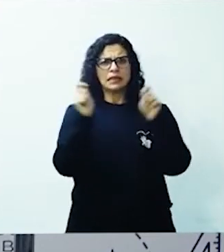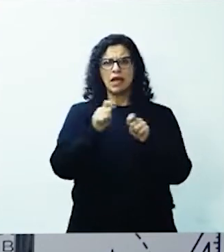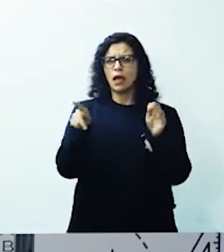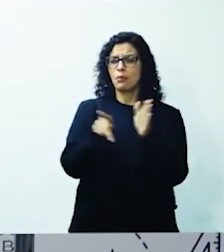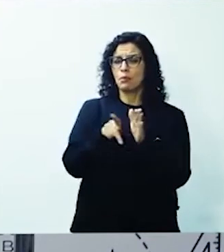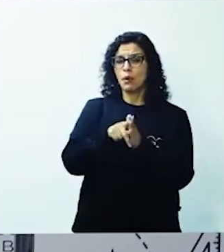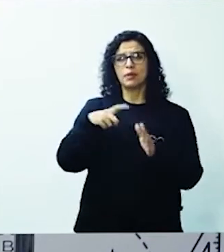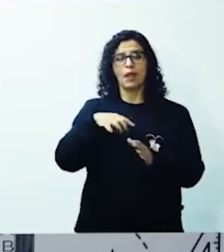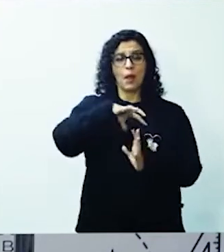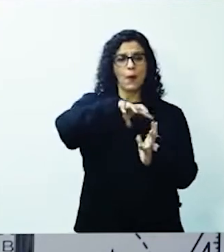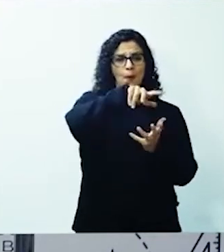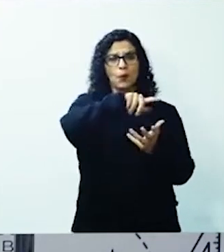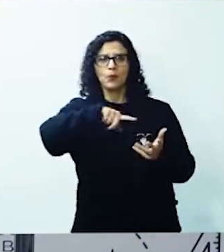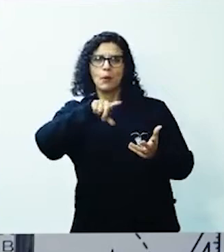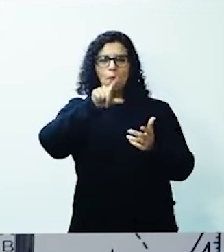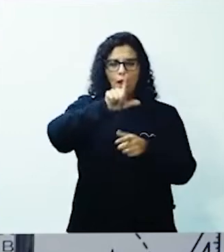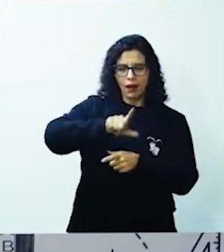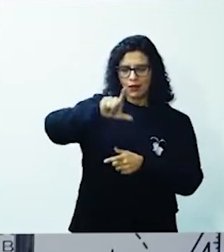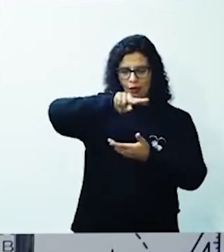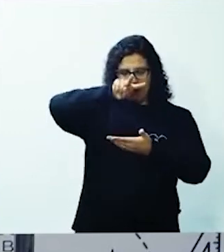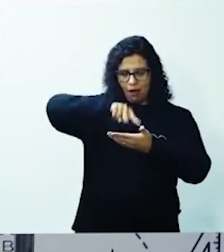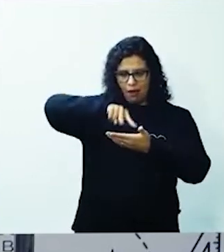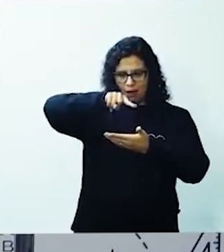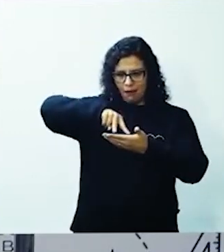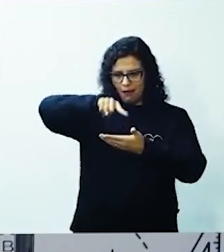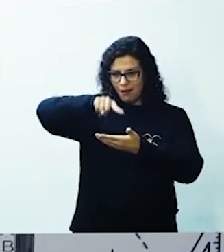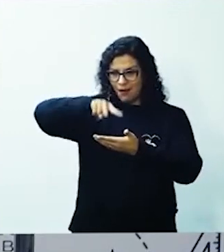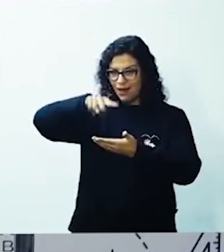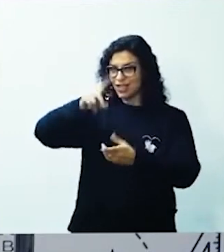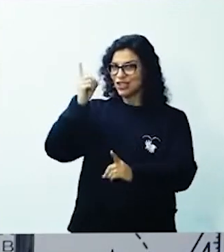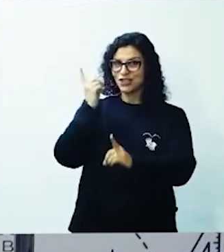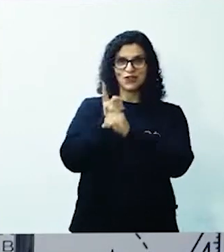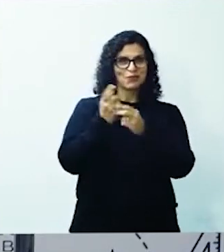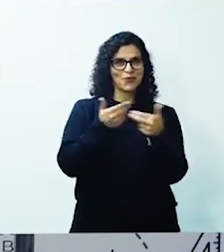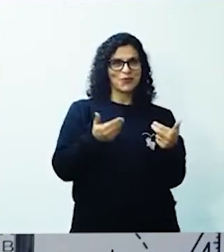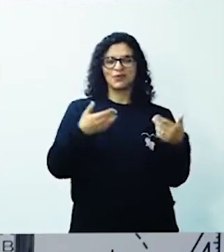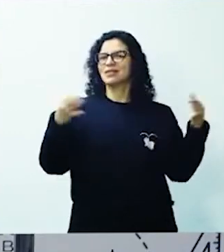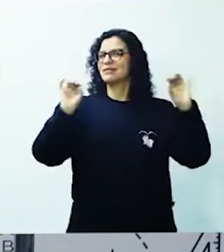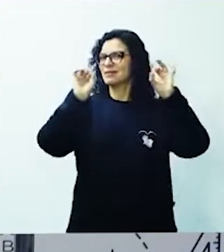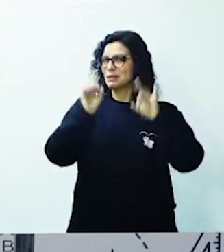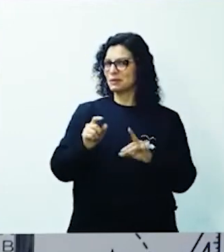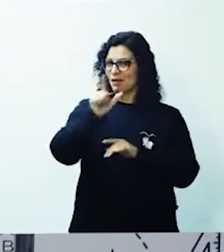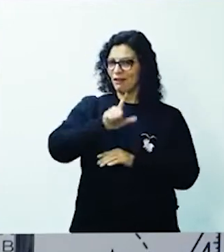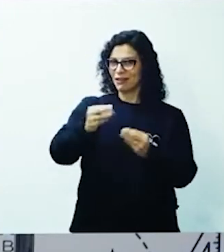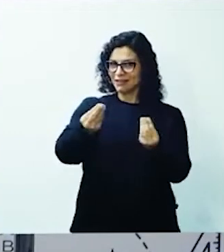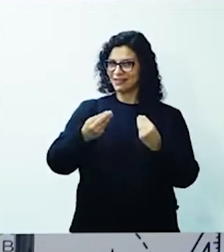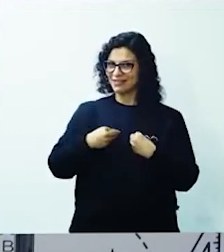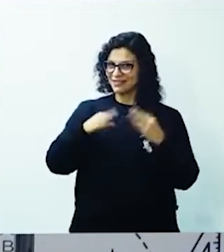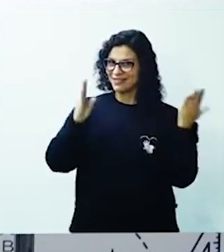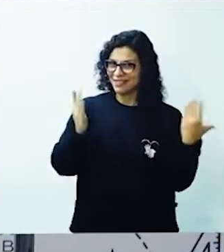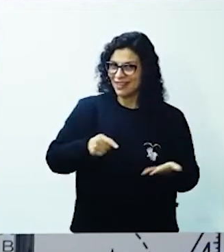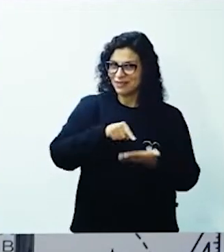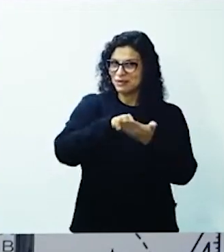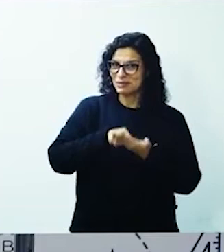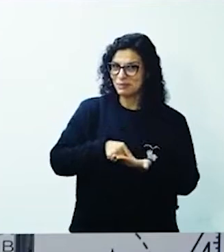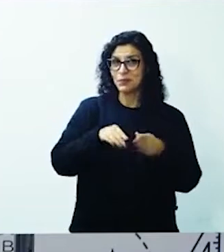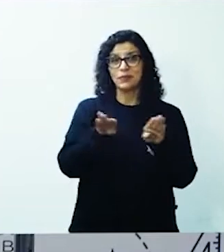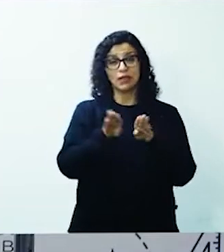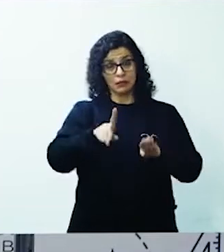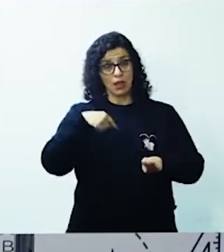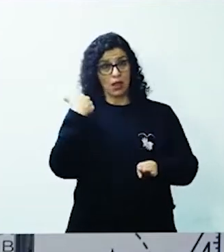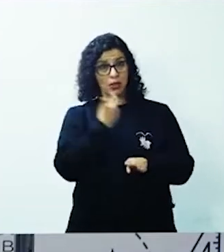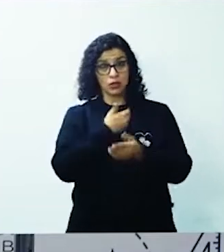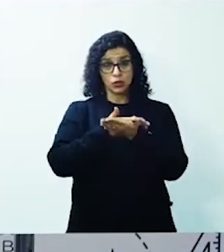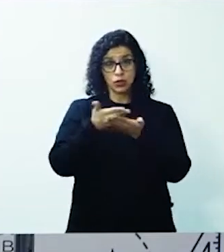entrar nesse mundo da literatura e descobrir tantas coisas que a literatura pode nos mostrar. E para a